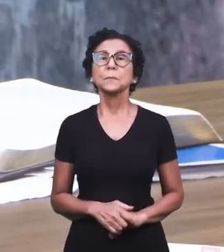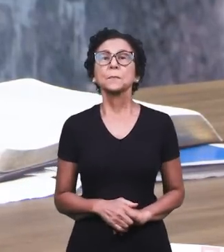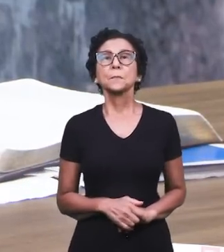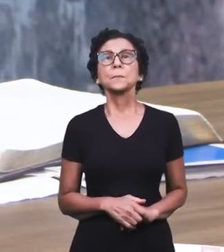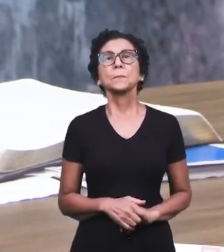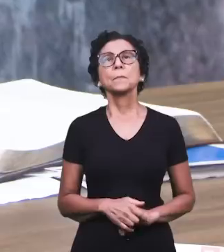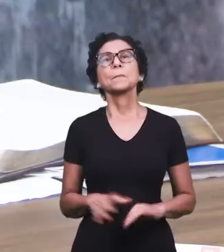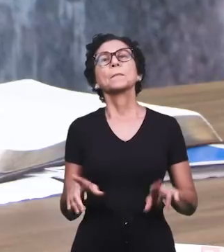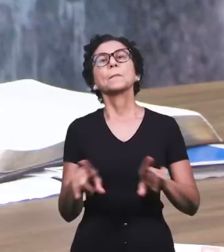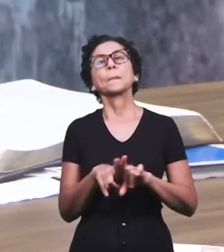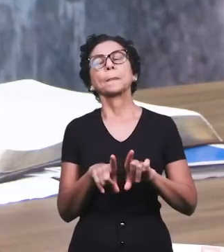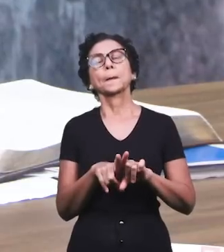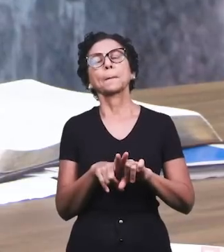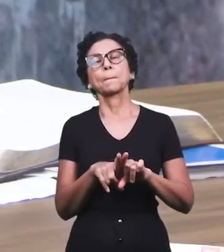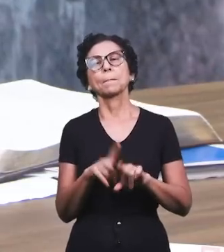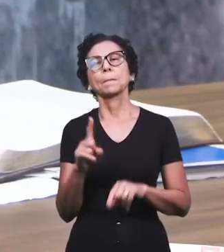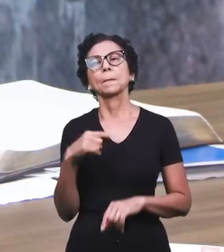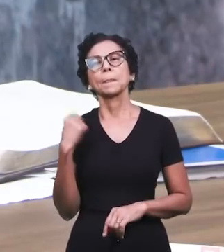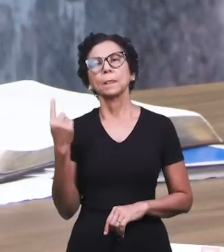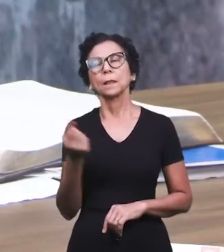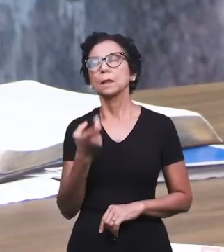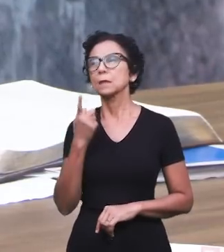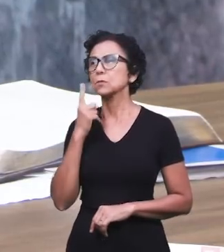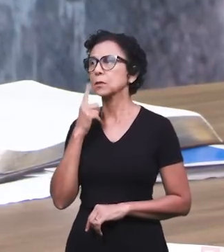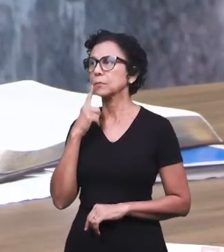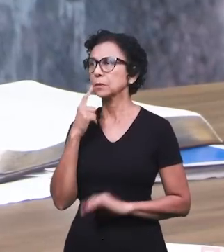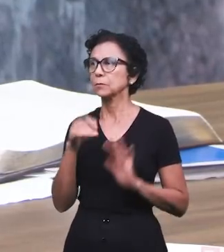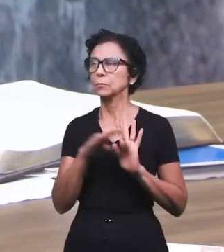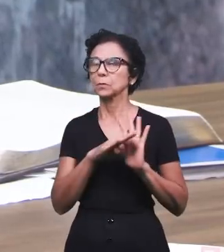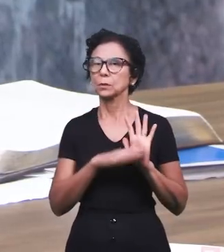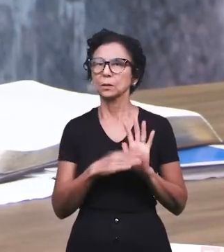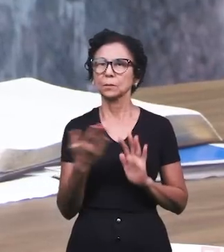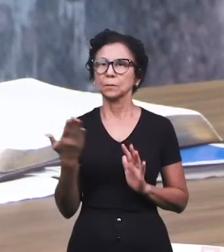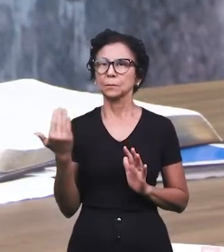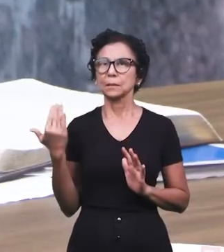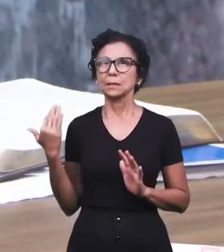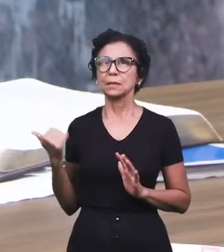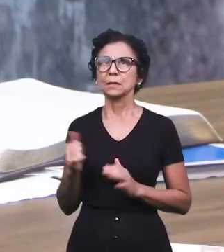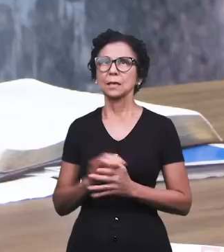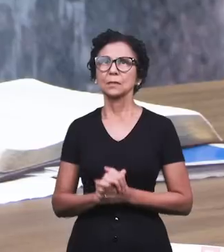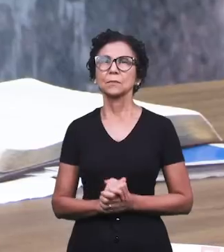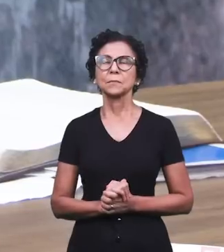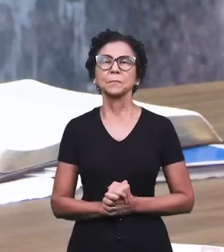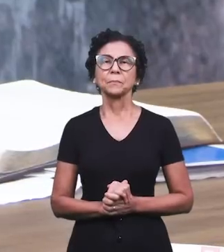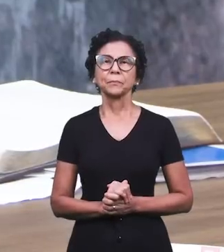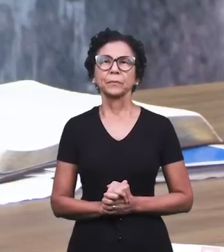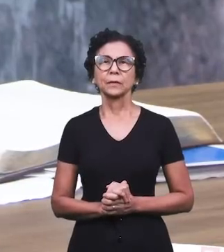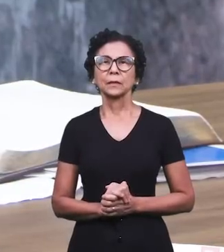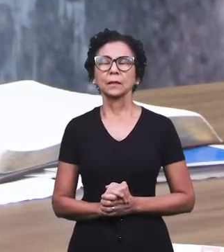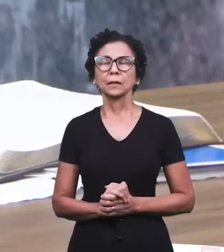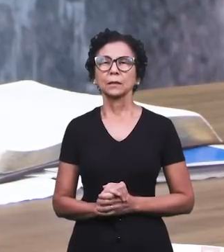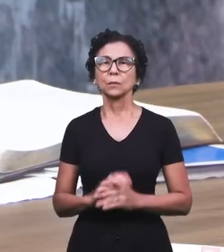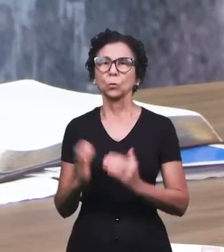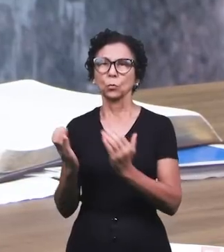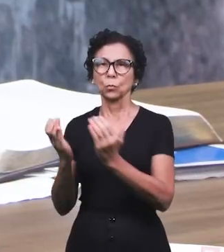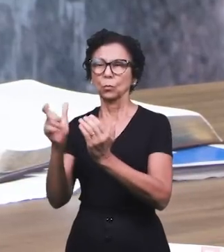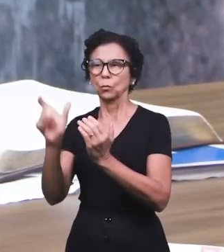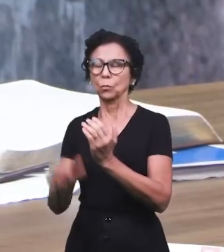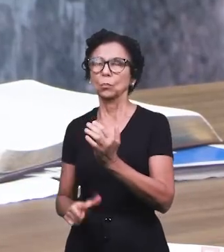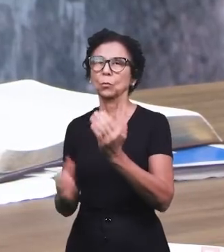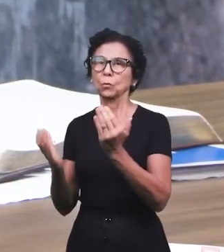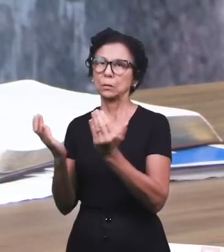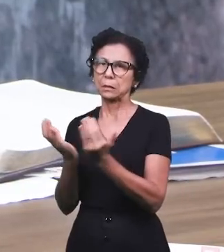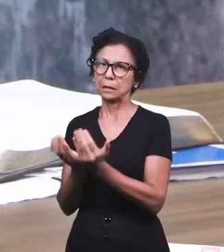somam a isso, que inclusive nós já abordamos em programas anteriores, que eram os valores divergentes que os cristãos tinham